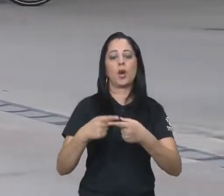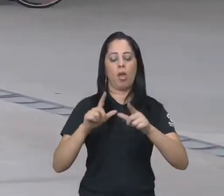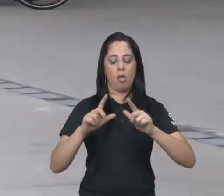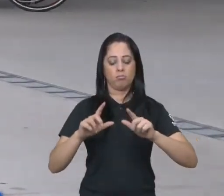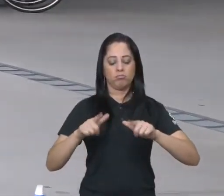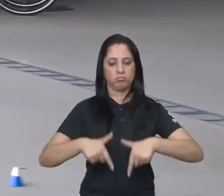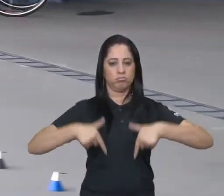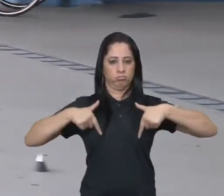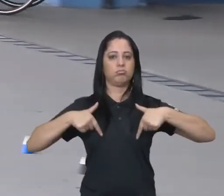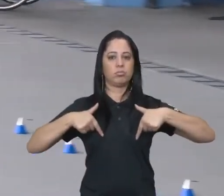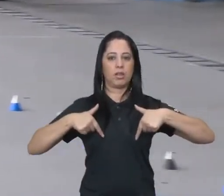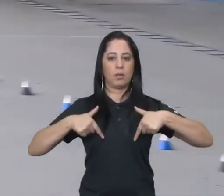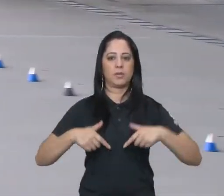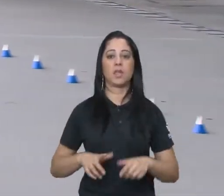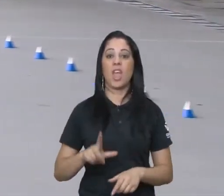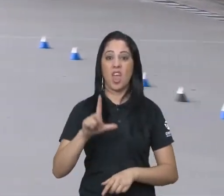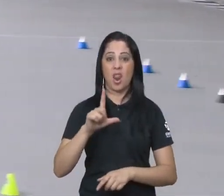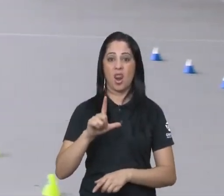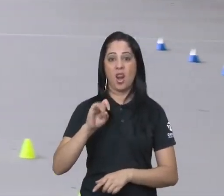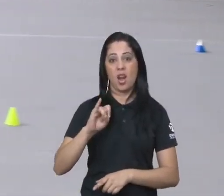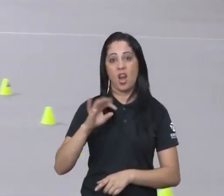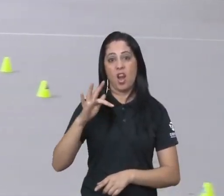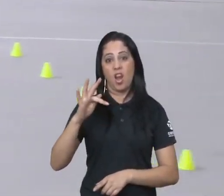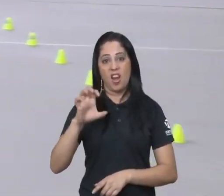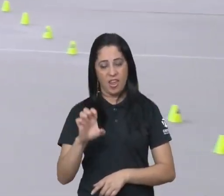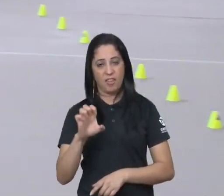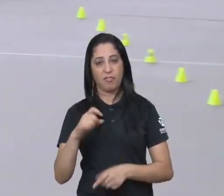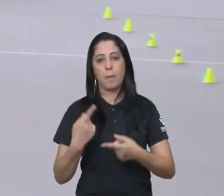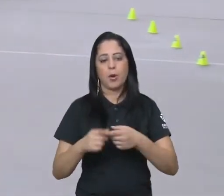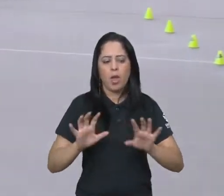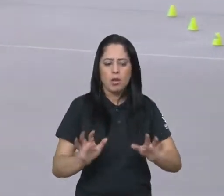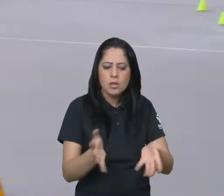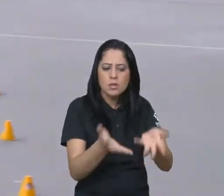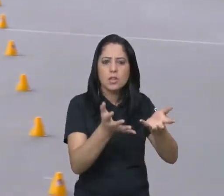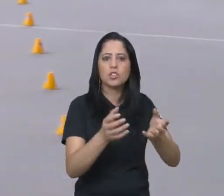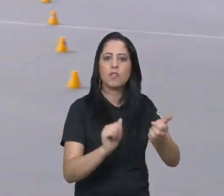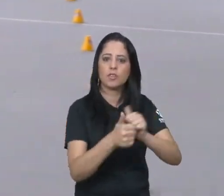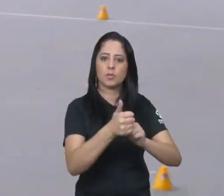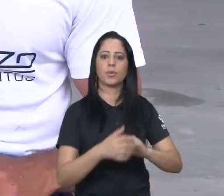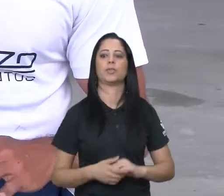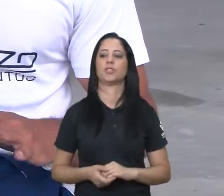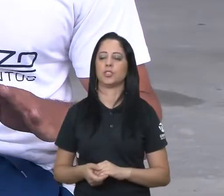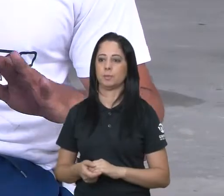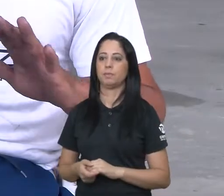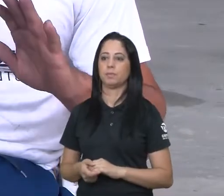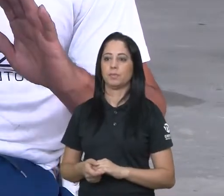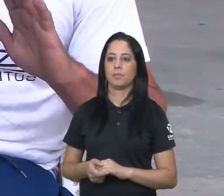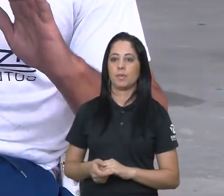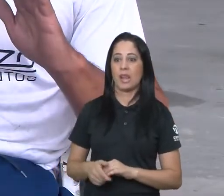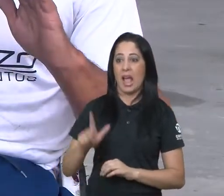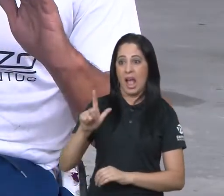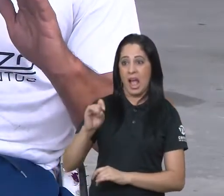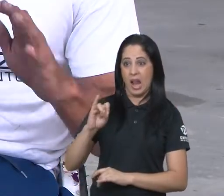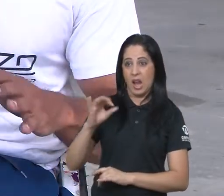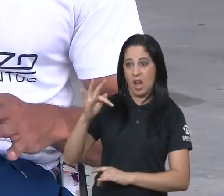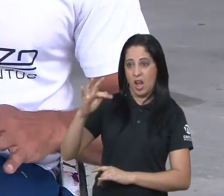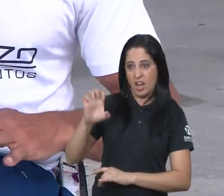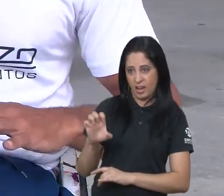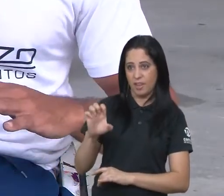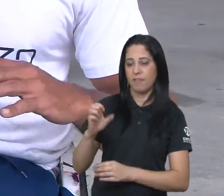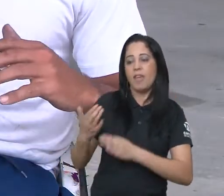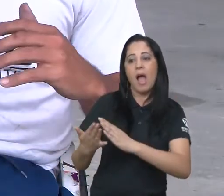pelo 2º ano consecutivo por meio da LIF, a Lei de Incentivos Fiscais. A LIF ela ajuda exatamente